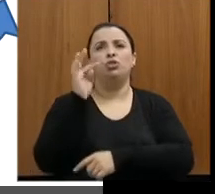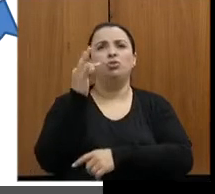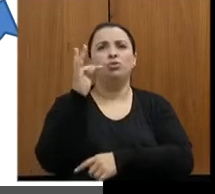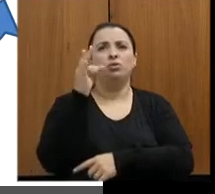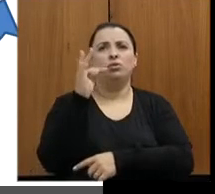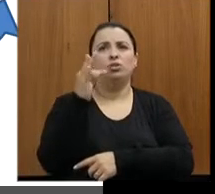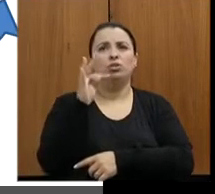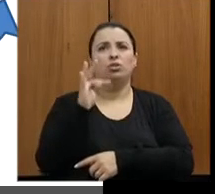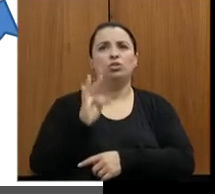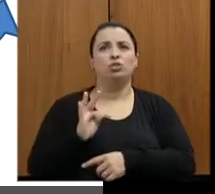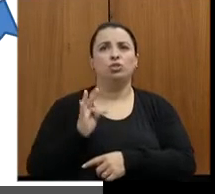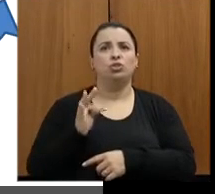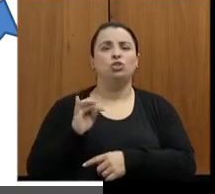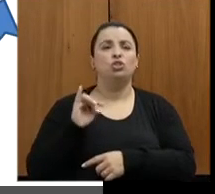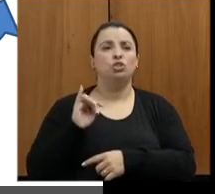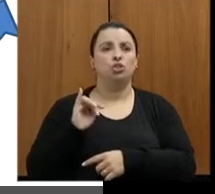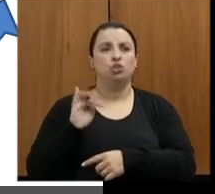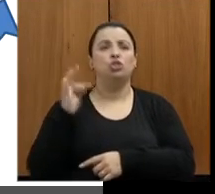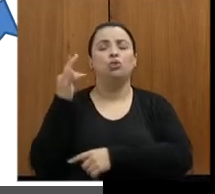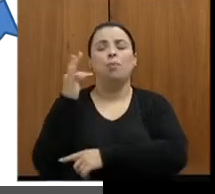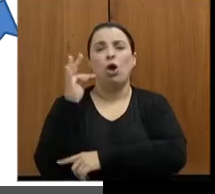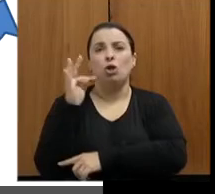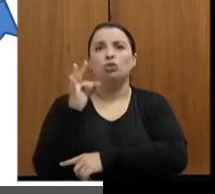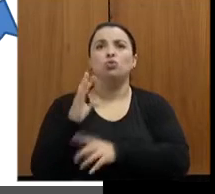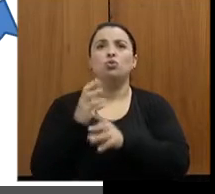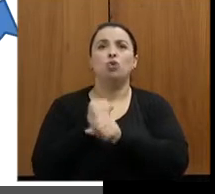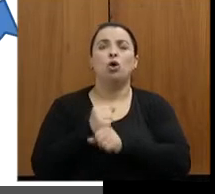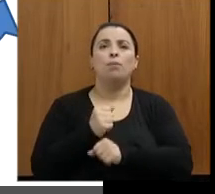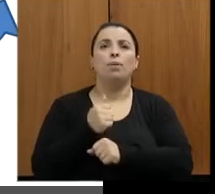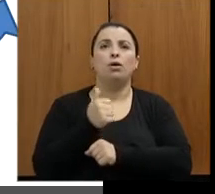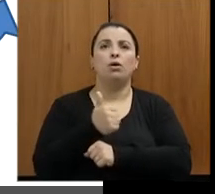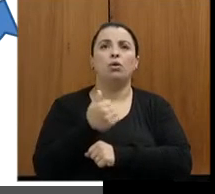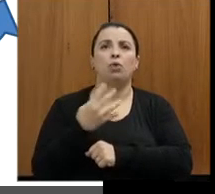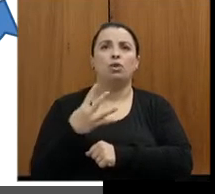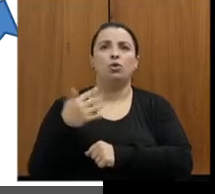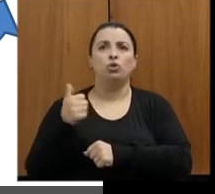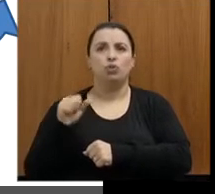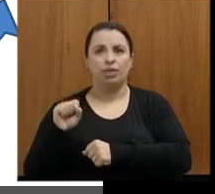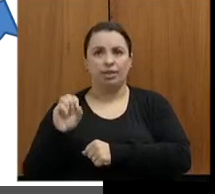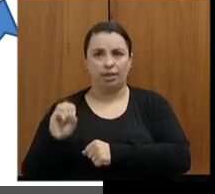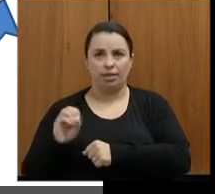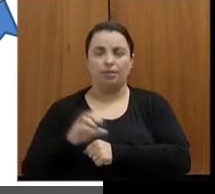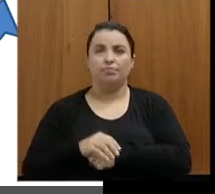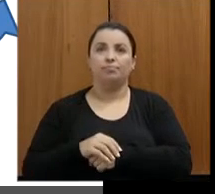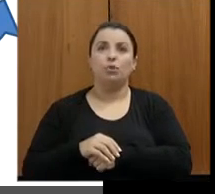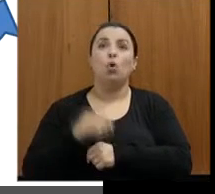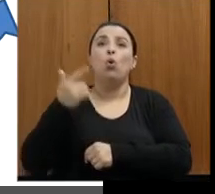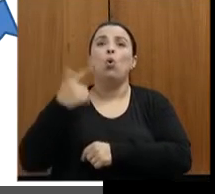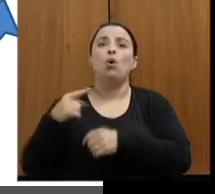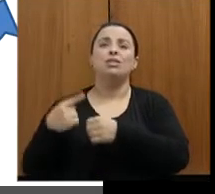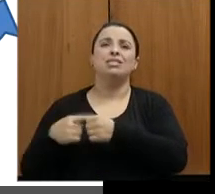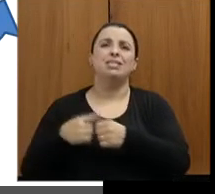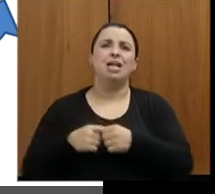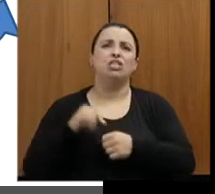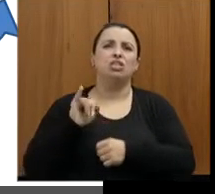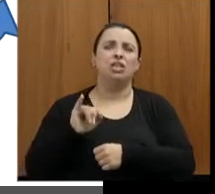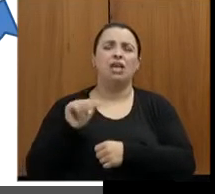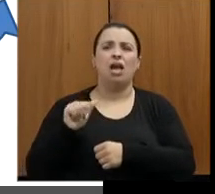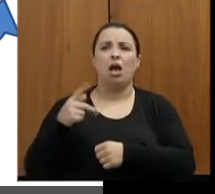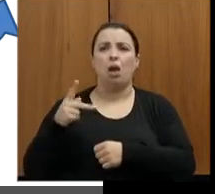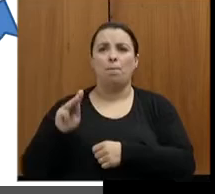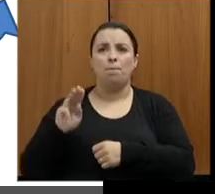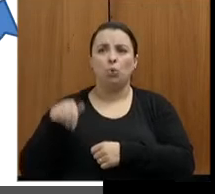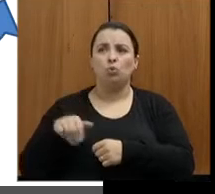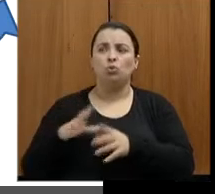já foram entregues nos últimos anos, pode passar. Município de Iapu, mais ou menos 1.000 lotes